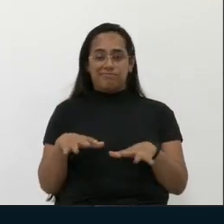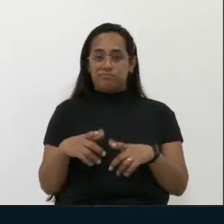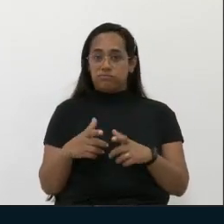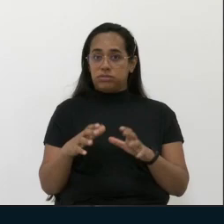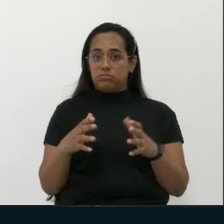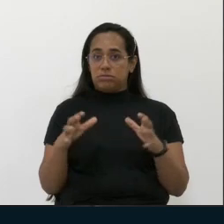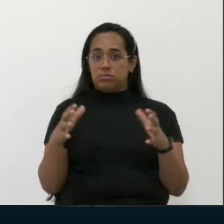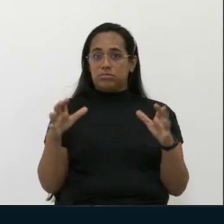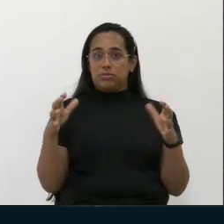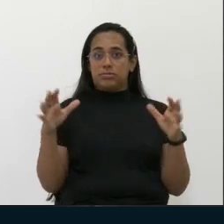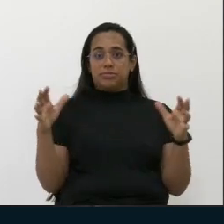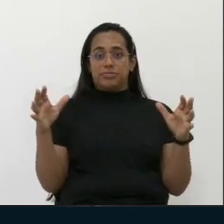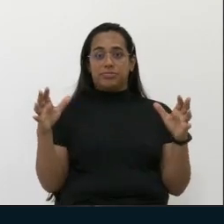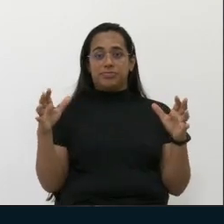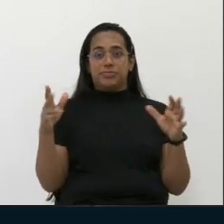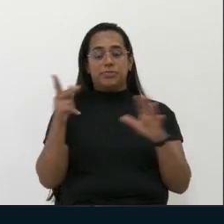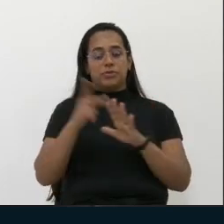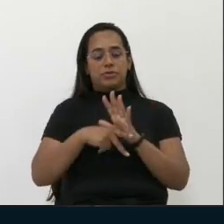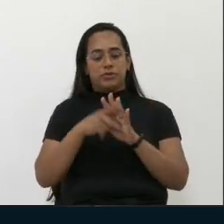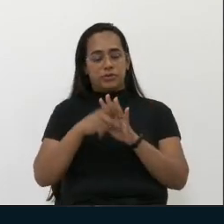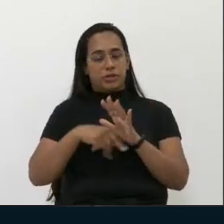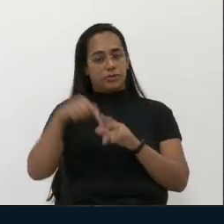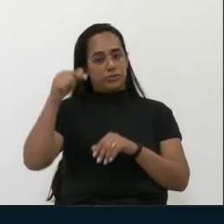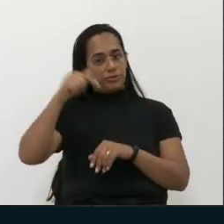a concessão à Sabesp.